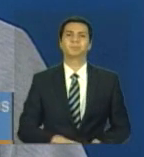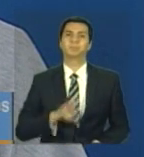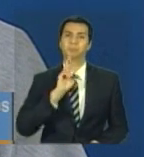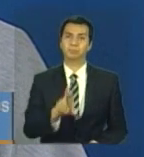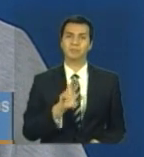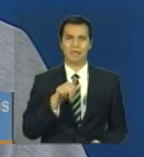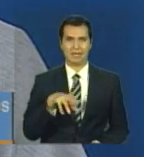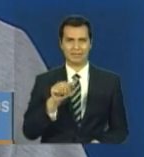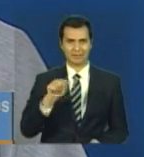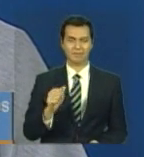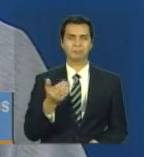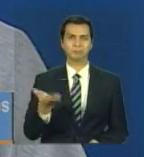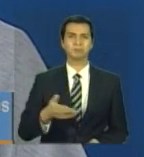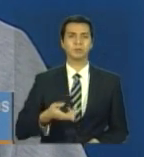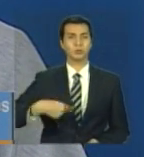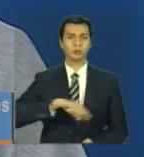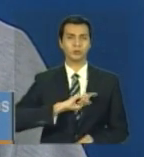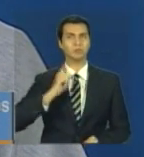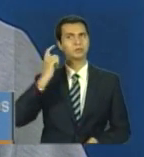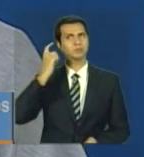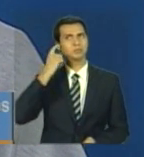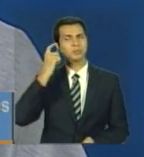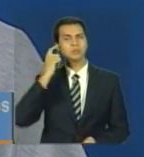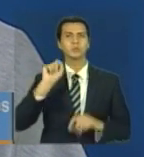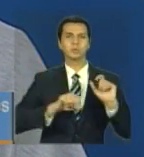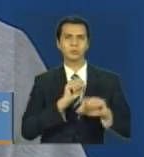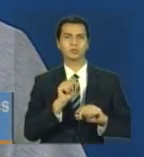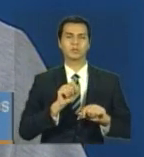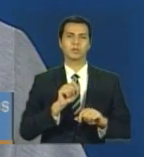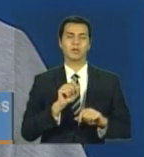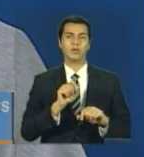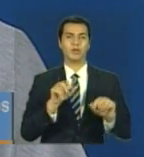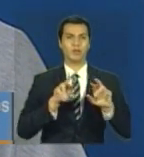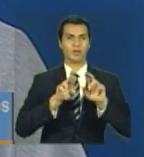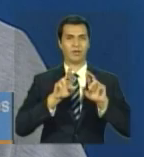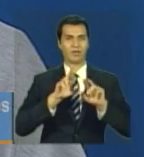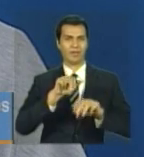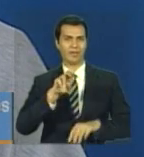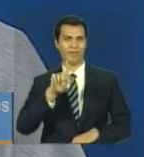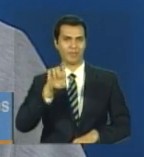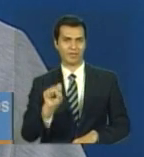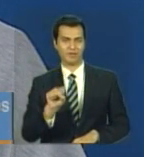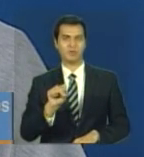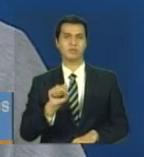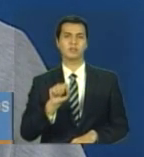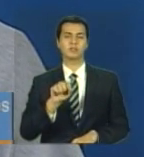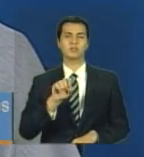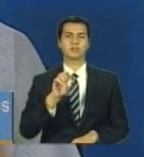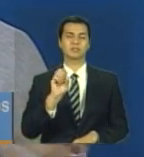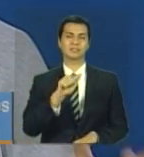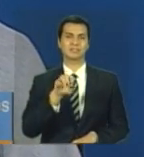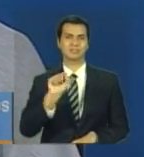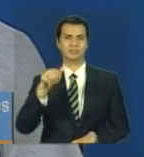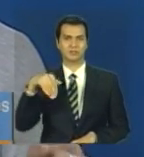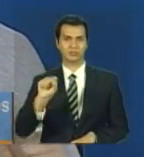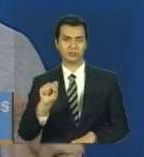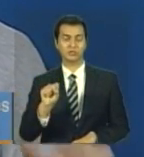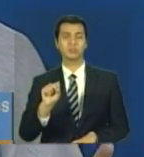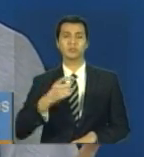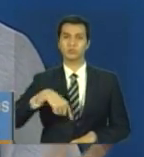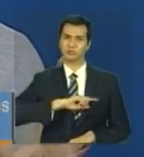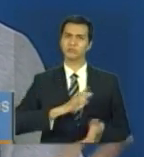perspectiva é essa, está fortalecendo esse projeto da Rede SAM no sentido de capacitação e formação de profissionais.